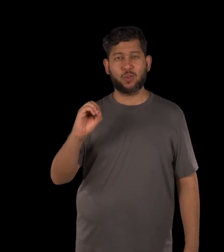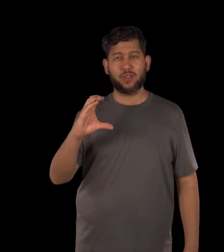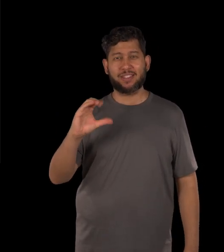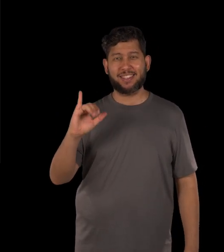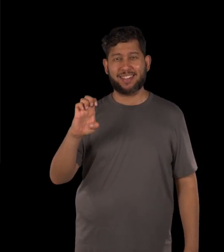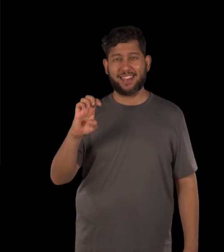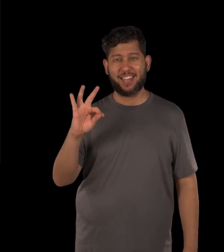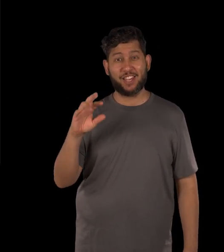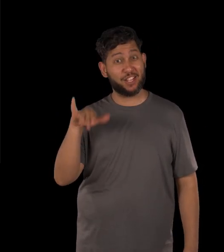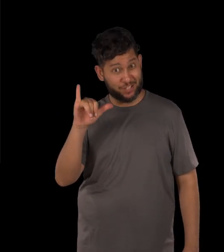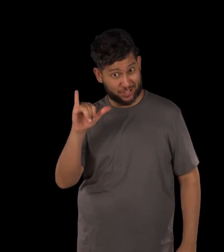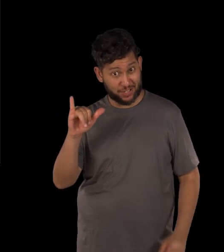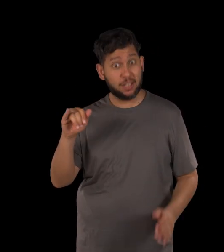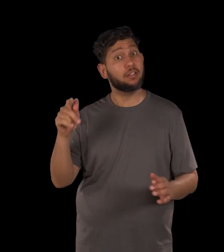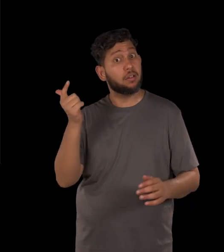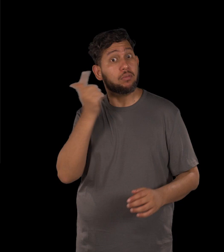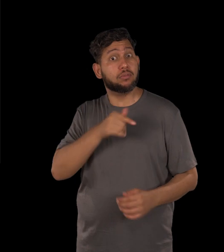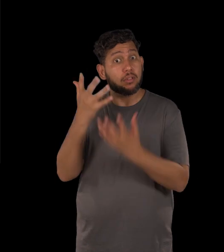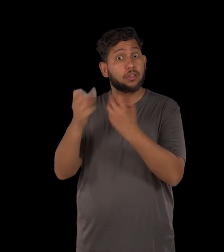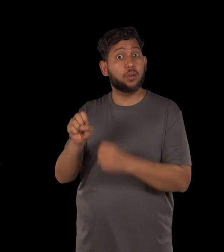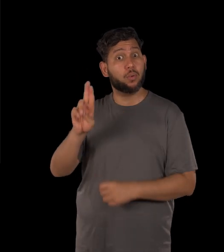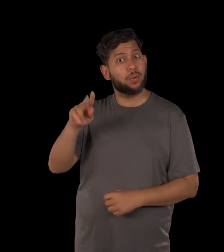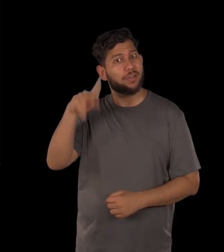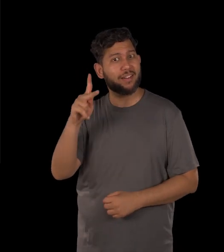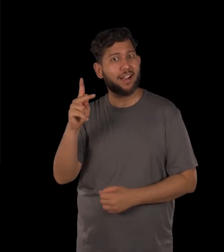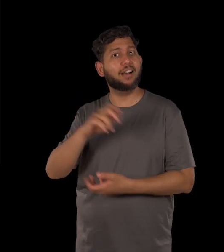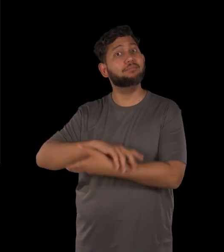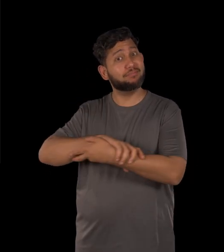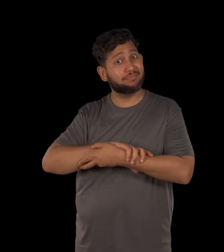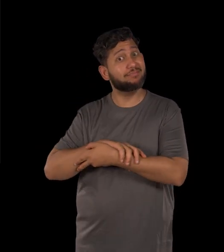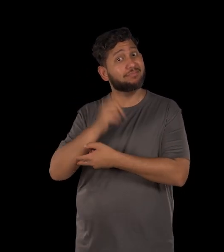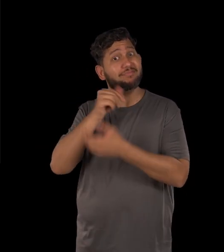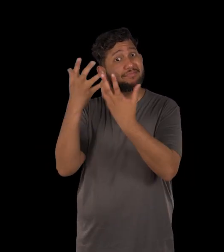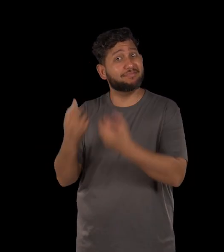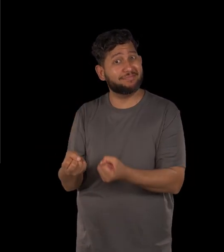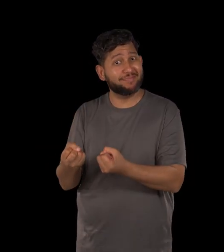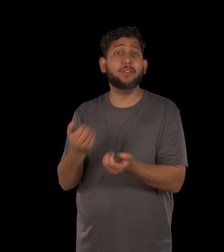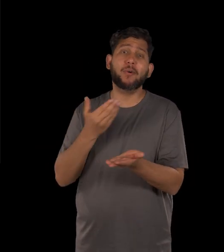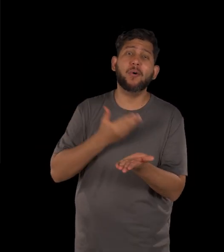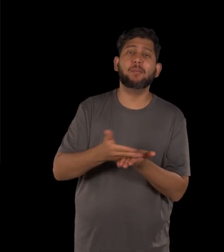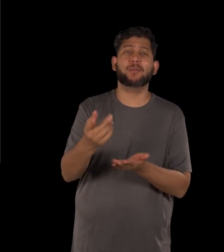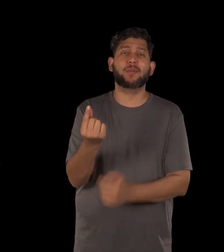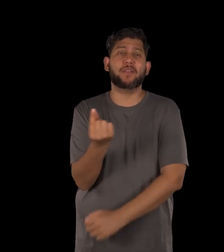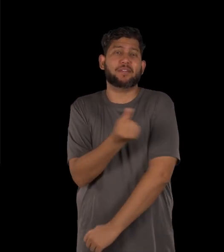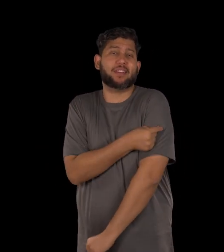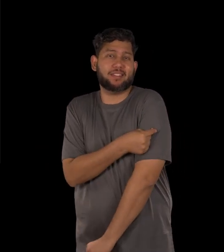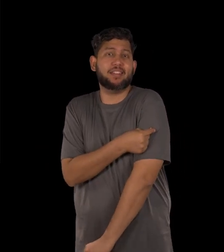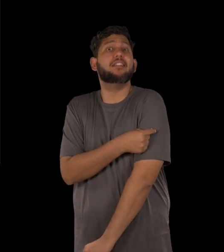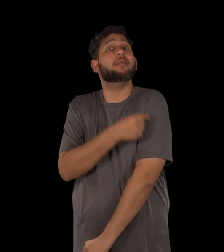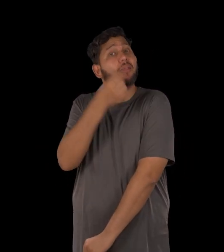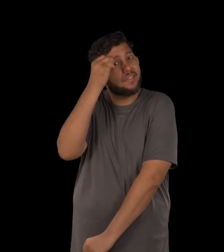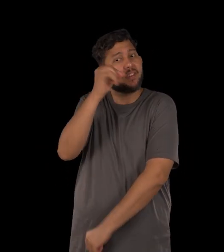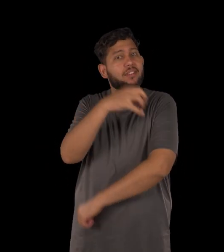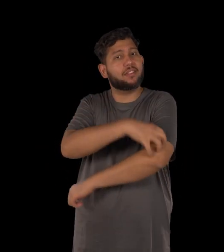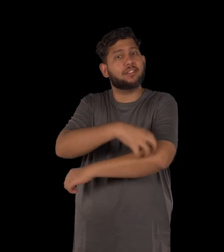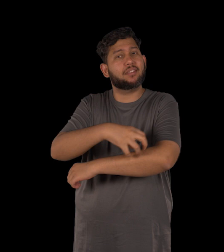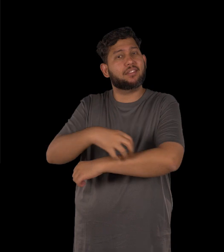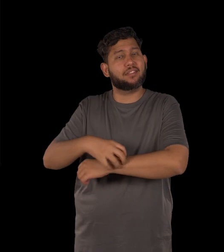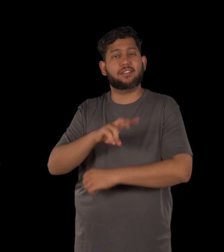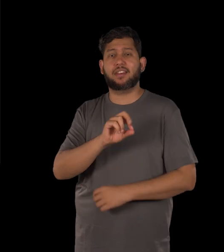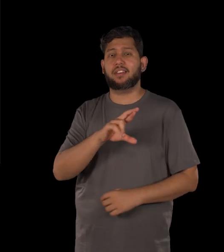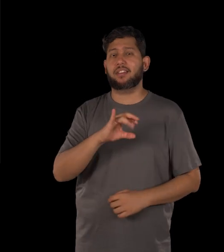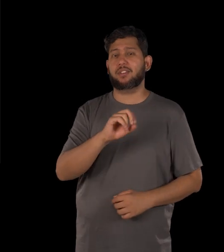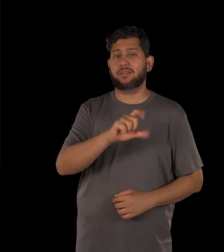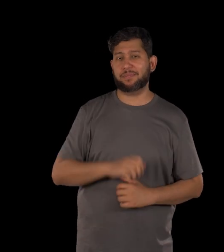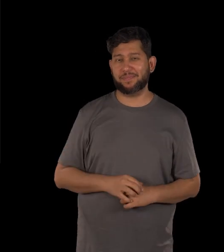Society, a principal academia de ciências do Reino Unido. Nascia assim a vacina contra a varíola. Nesse